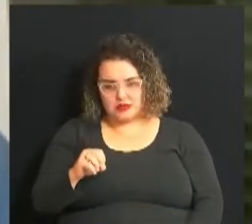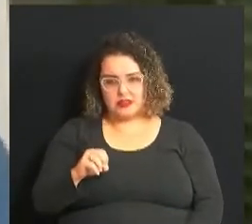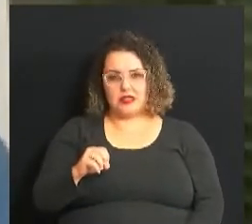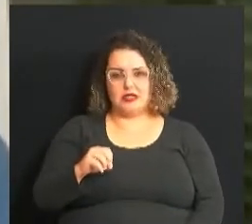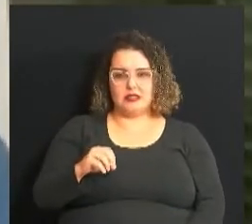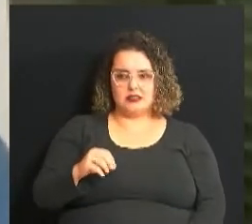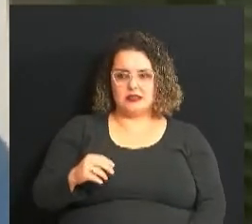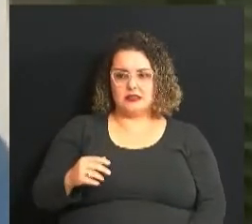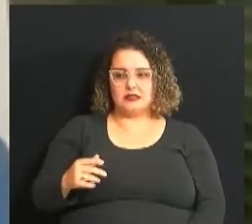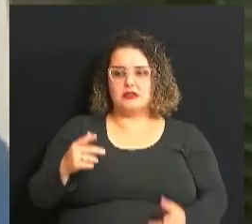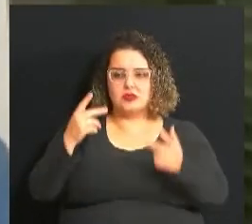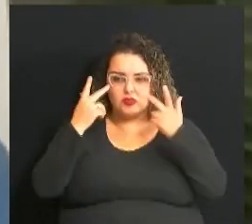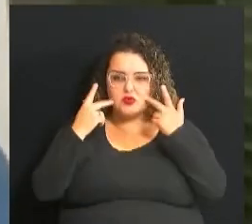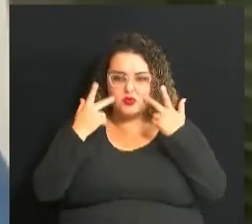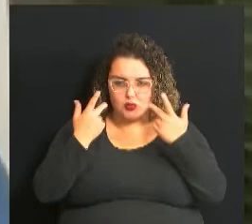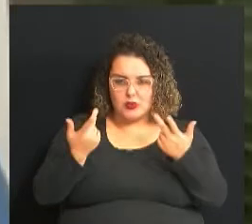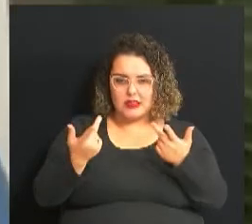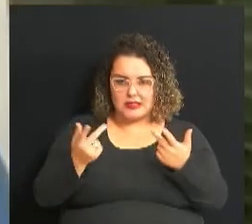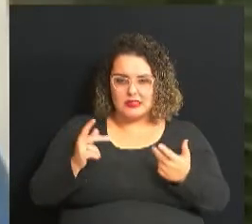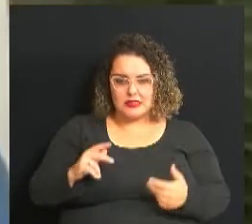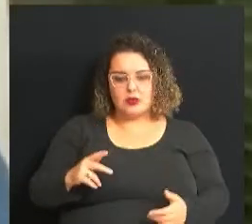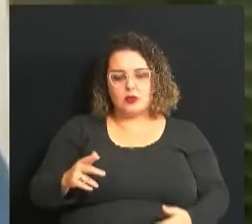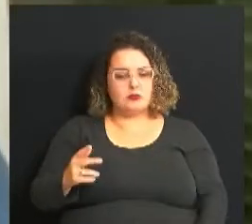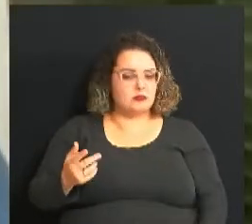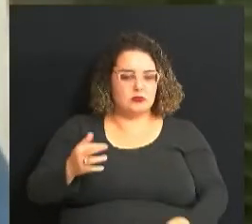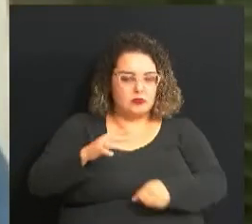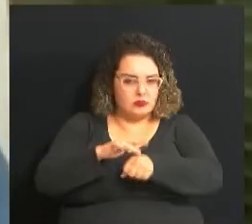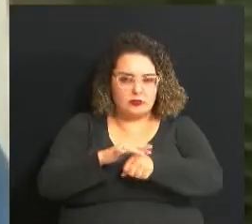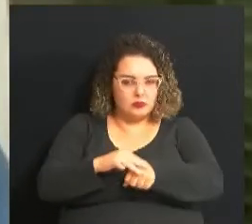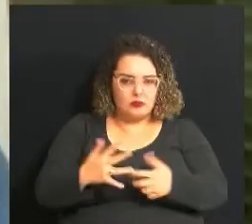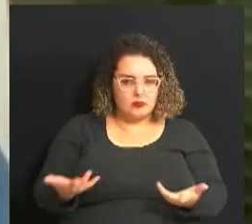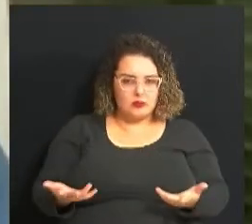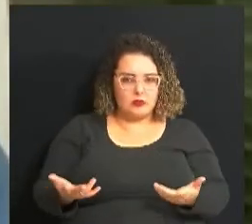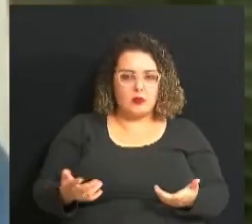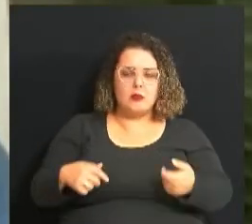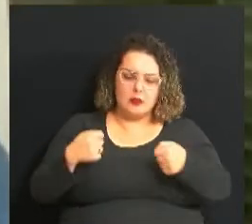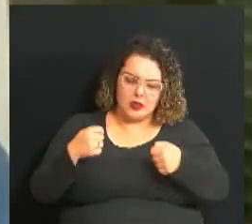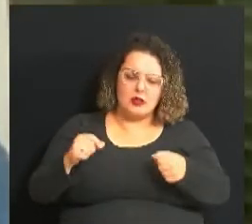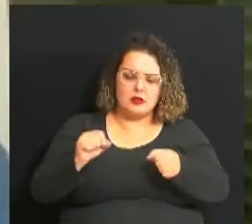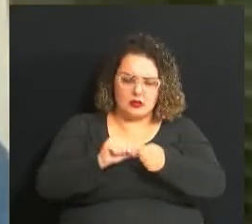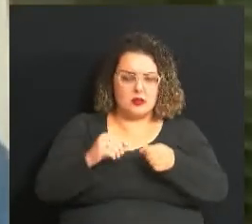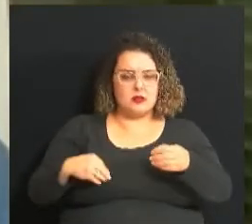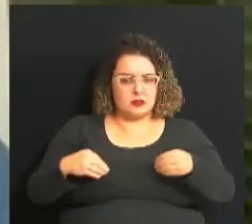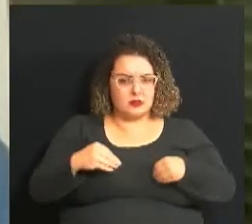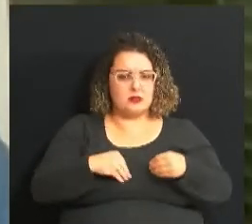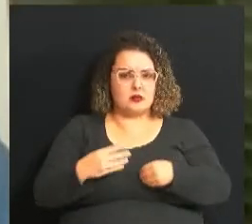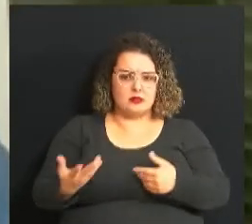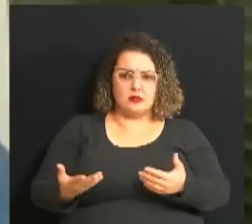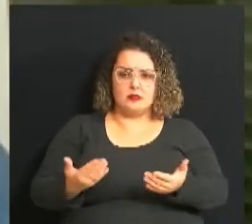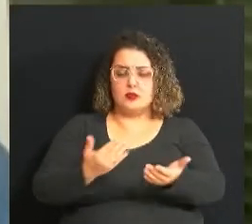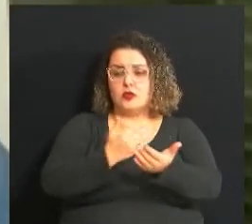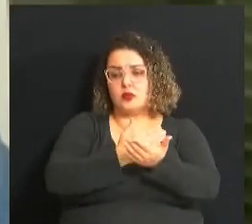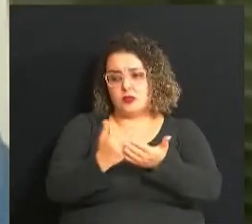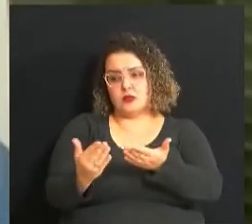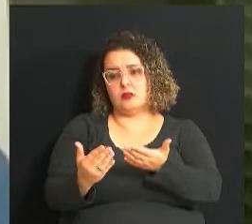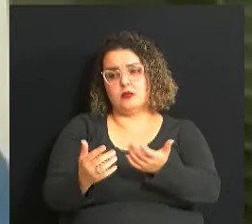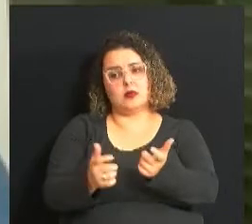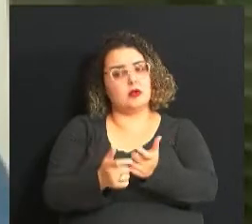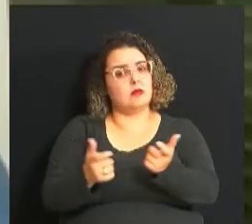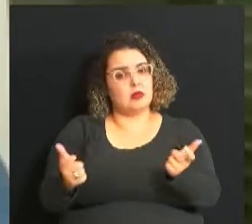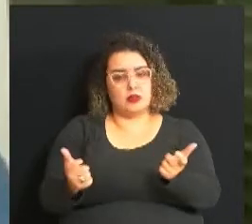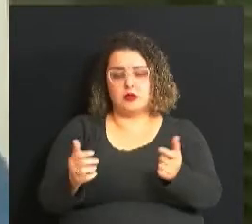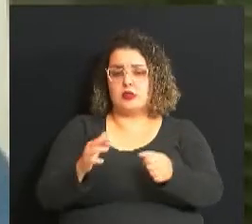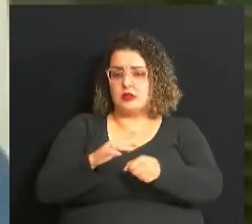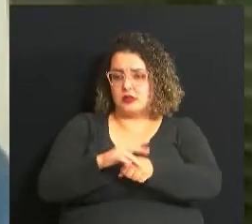devem ser feitos periodicamente, sem dúvida, né? E a gente pode diagnosticar a doença inicial e muitas dessas doenças,